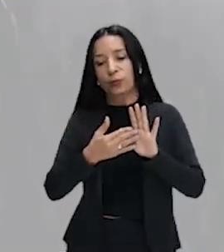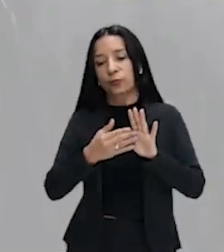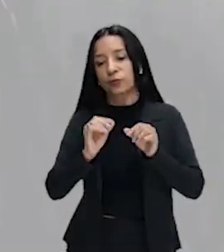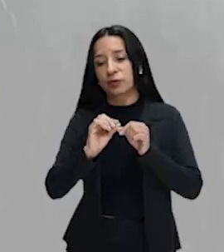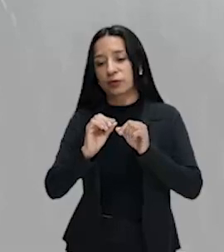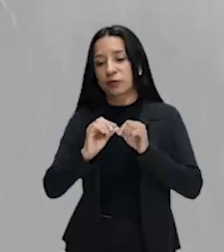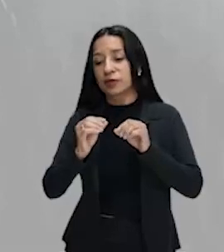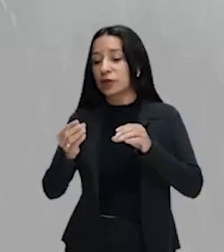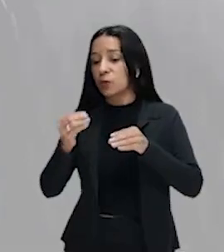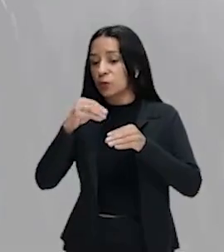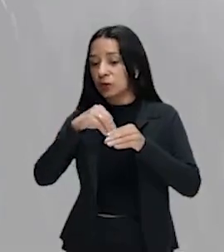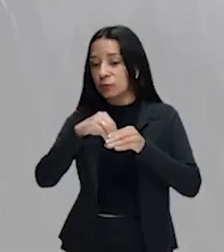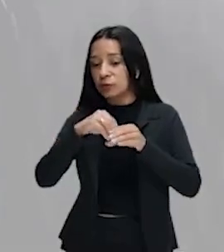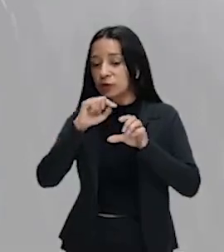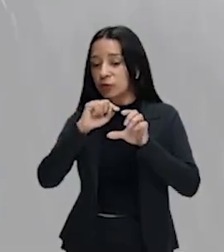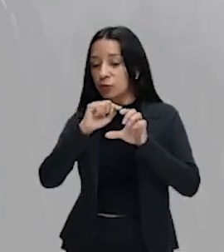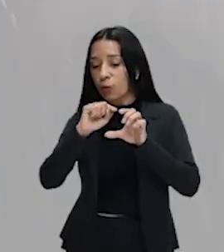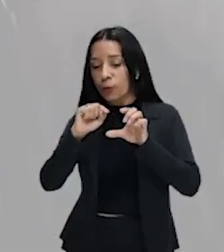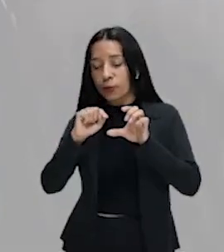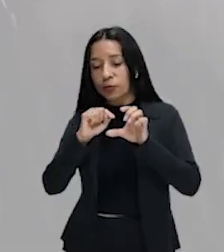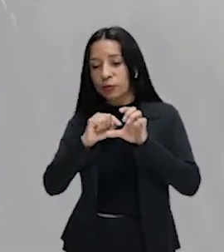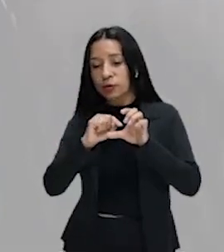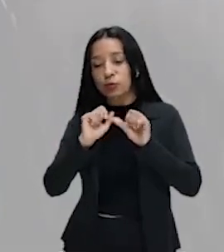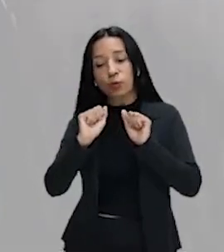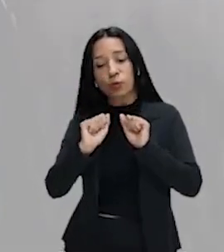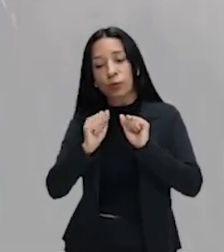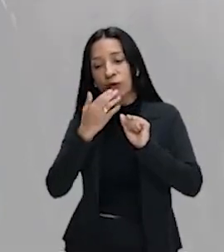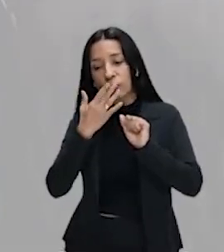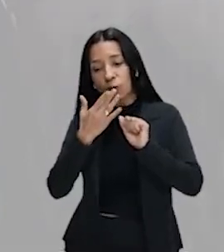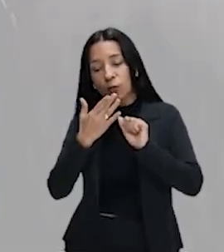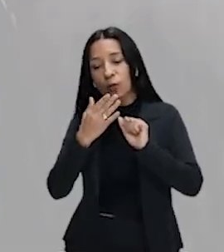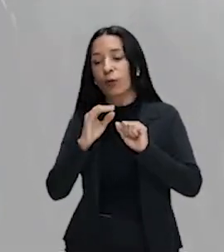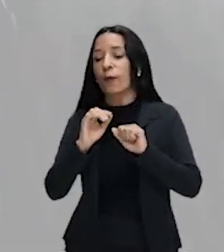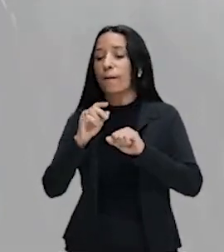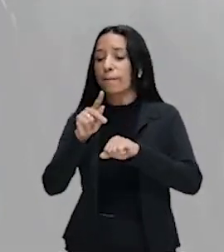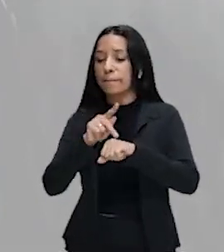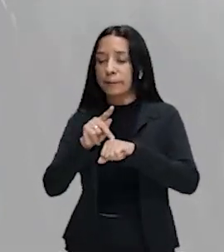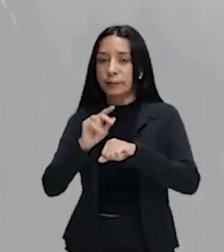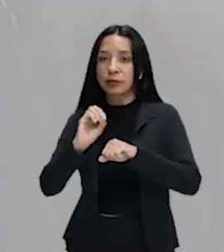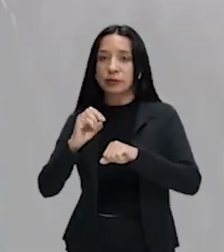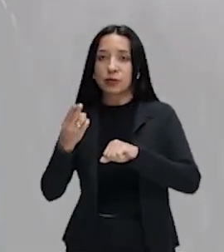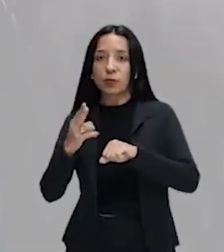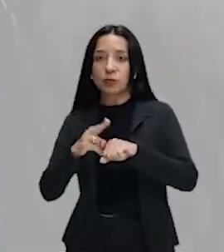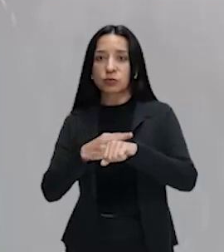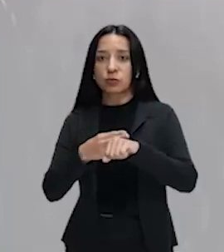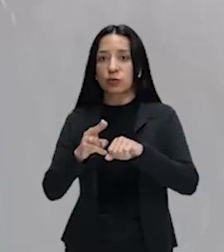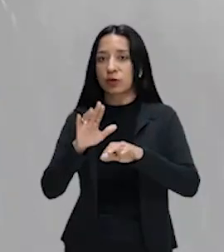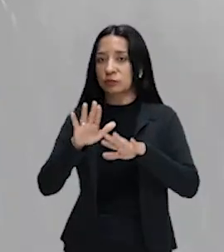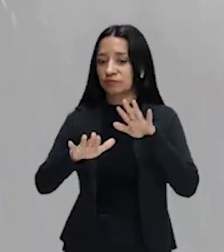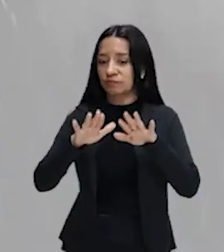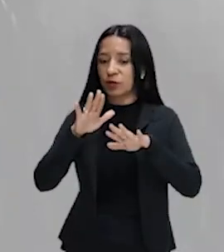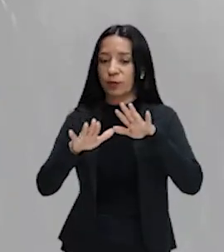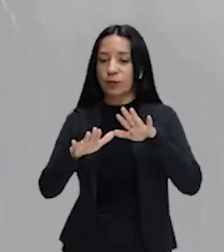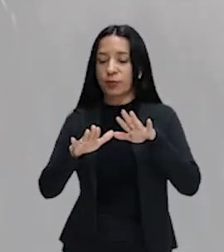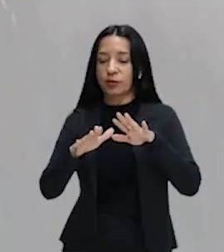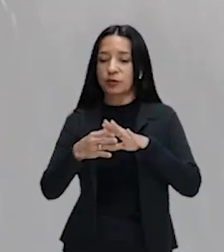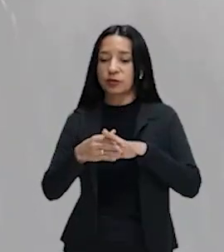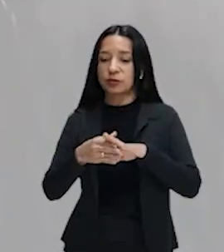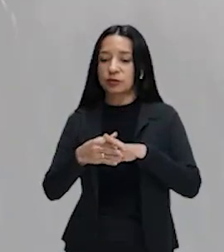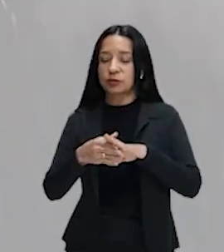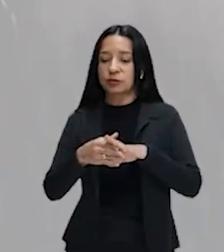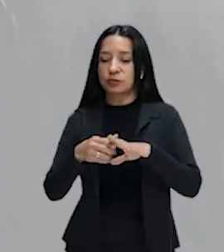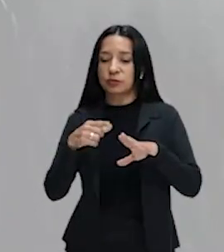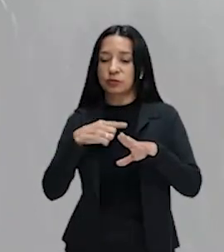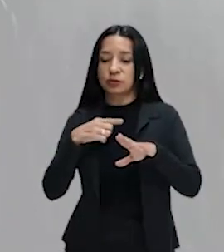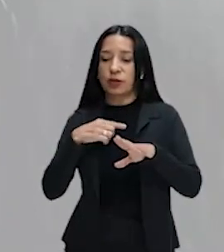deposite um pigmento. Esse pigmento pode ser preto ou pode ser chocolate. Vai depender da presença do